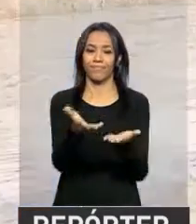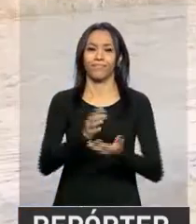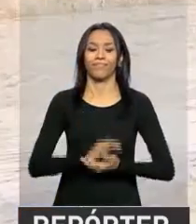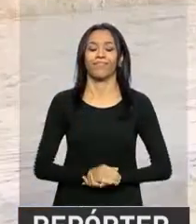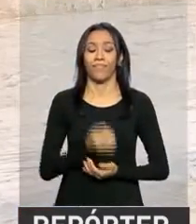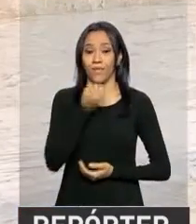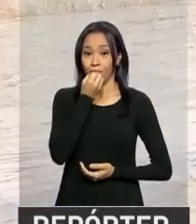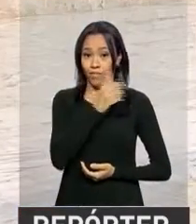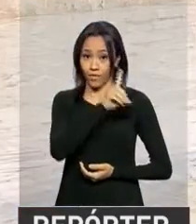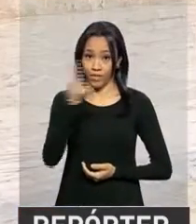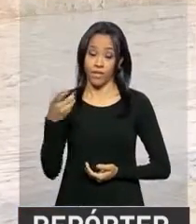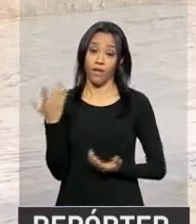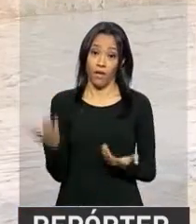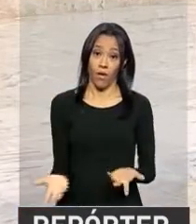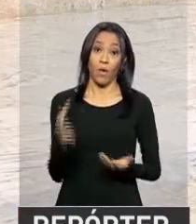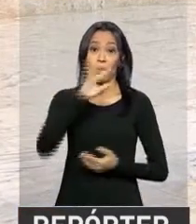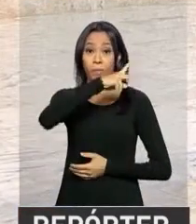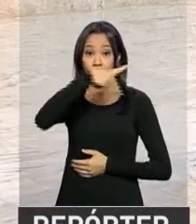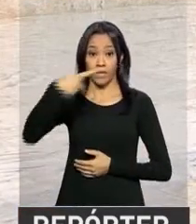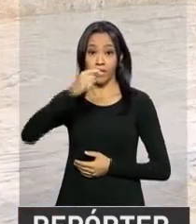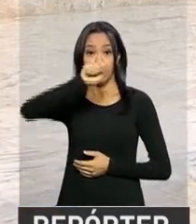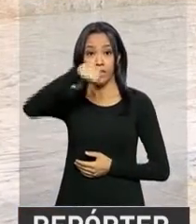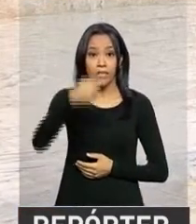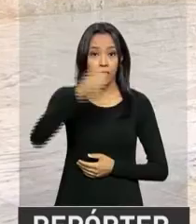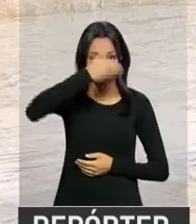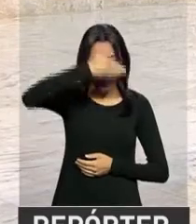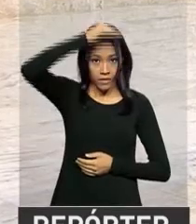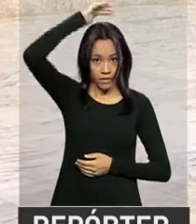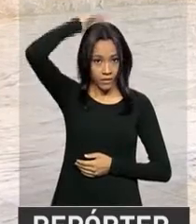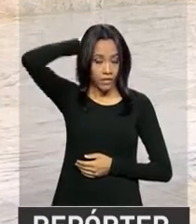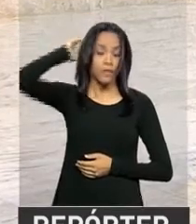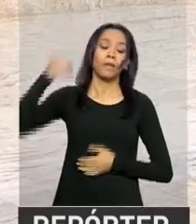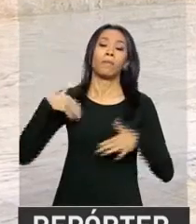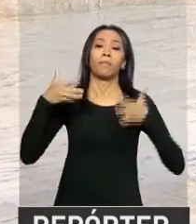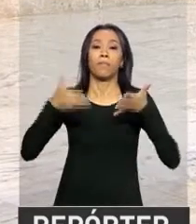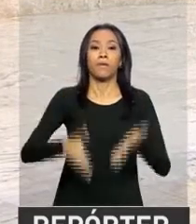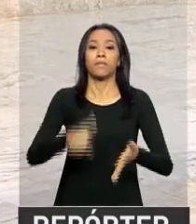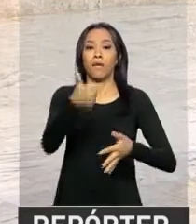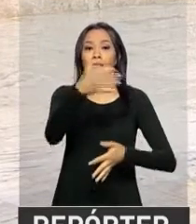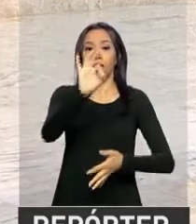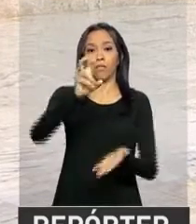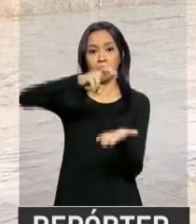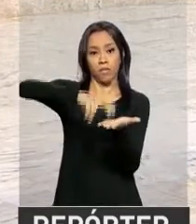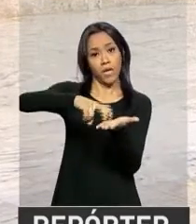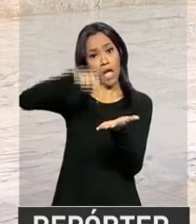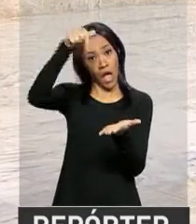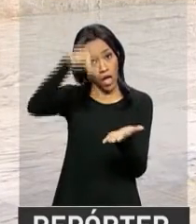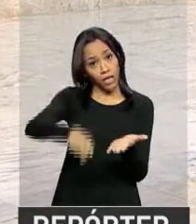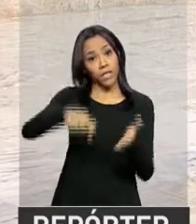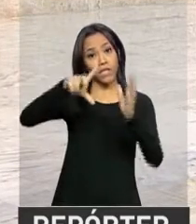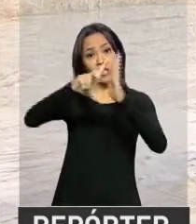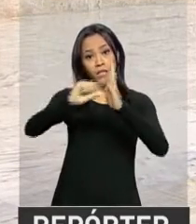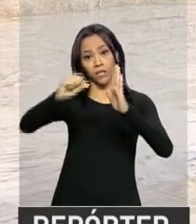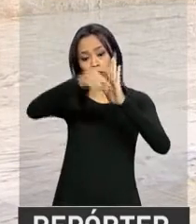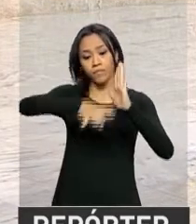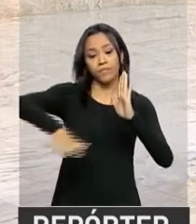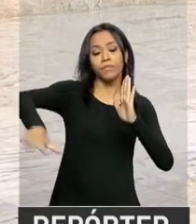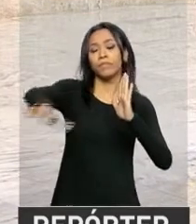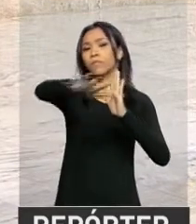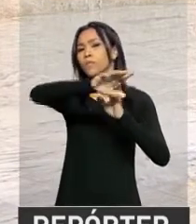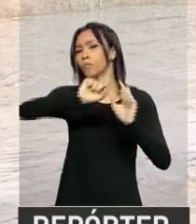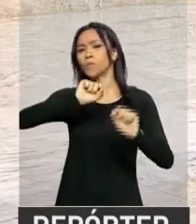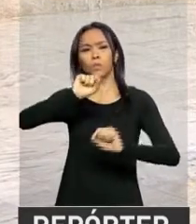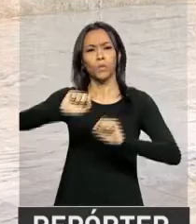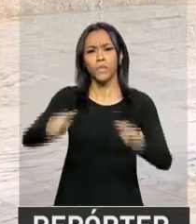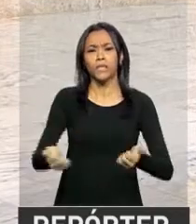Jaime. Olha, Jaime, o presidente interino Michel Temer participa às 10 horas da manhã, aqui no Salão Oeste do Palácio do Planalto, da